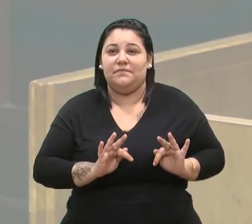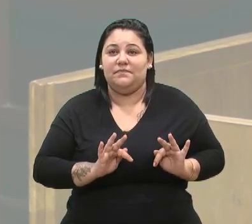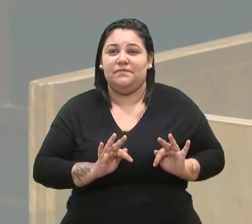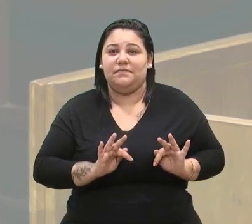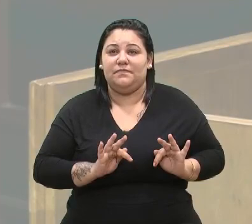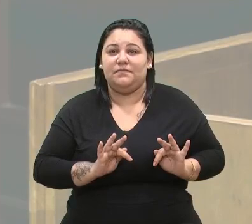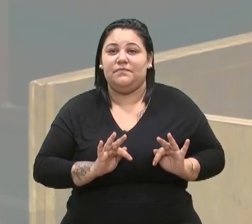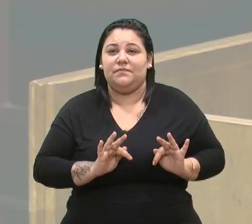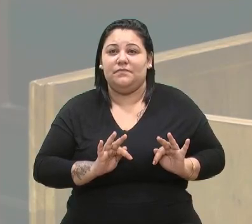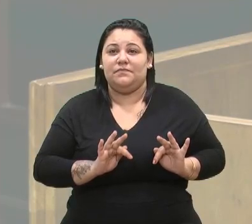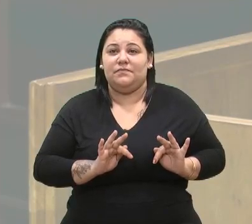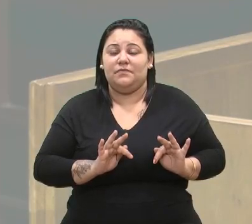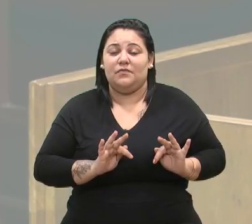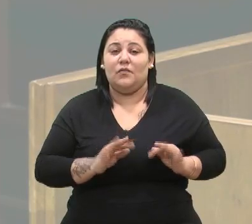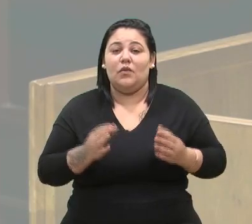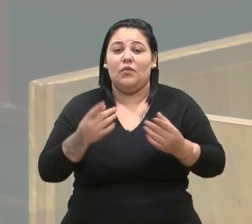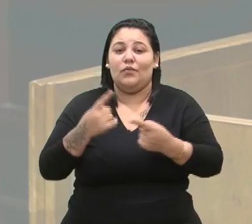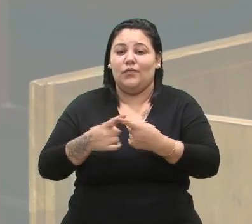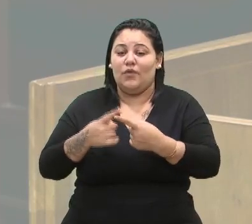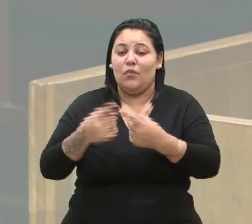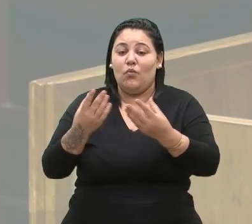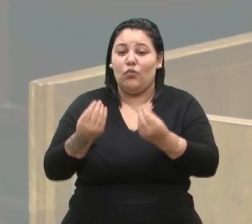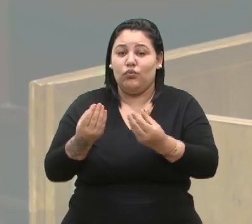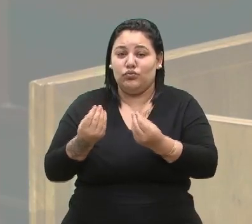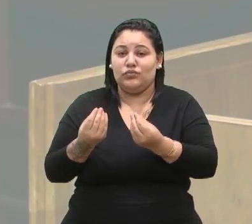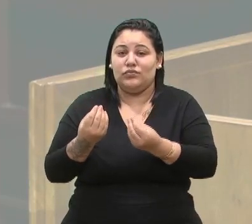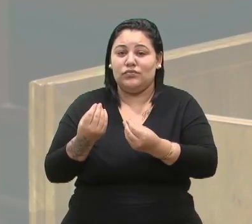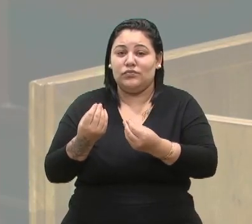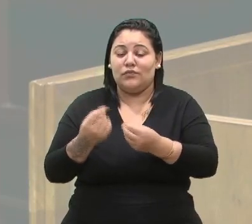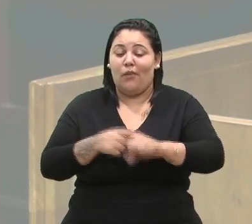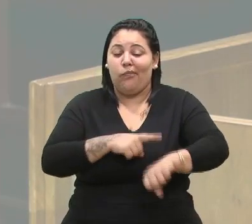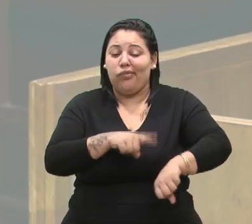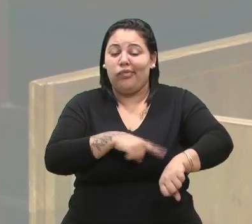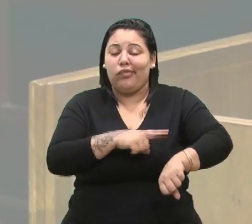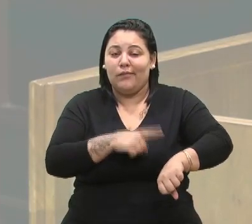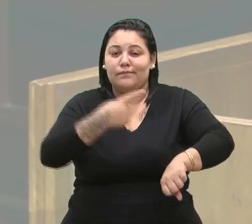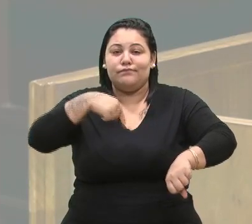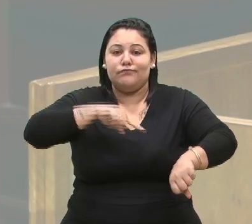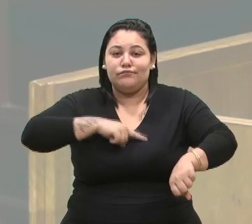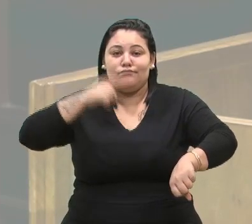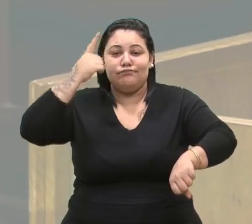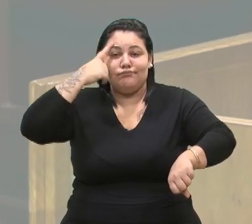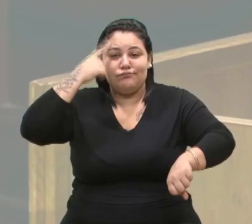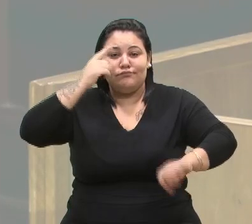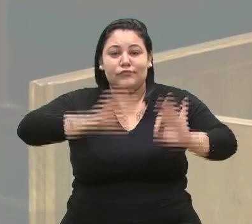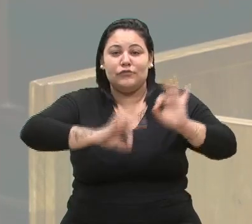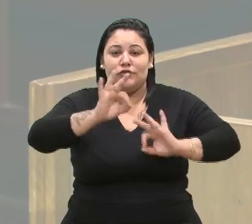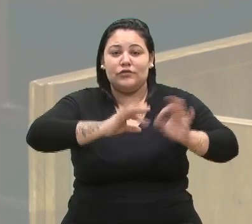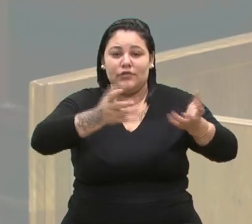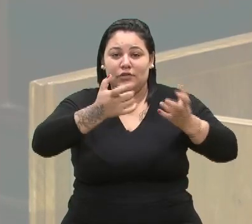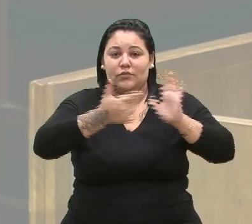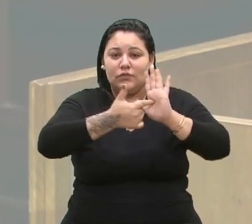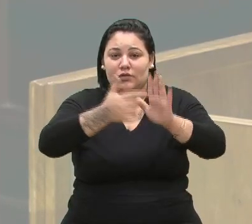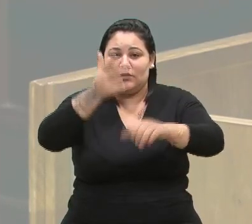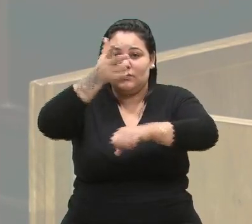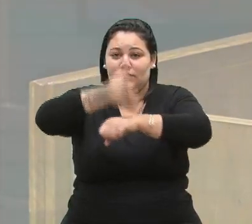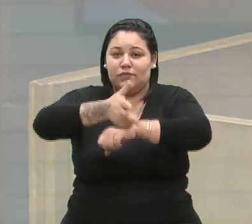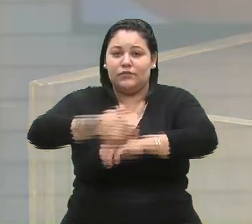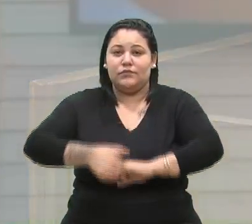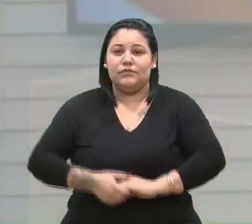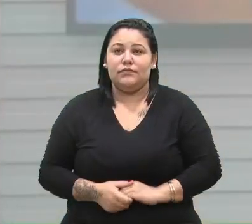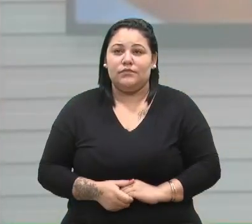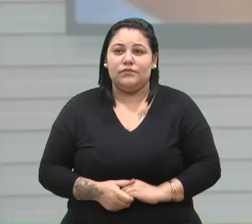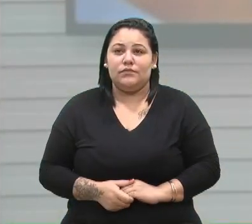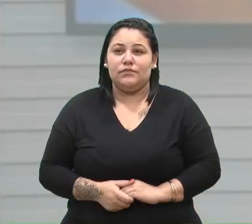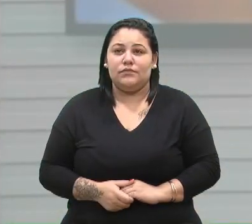Porque muitas horas nós pensamos na construção deste projeto. Gostaria que passasse, por favor. O Banco de Materiais